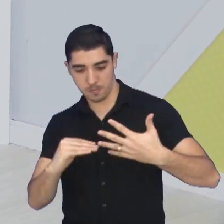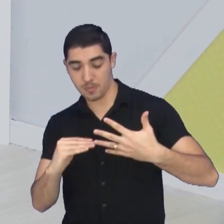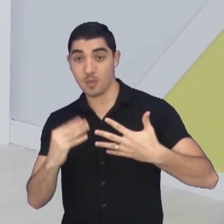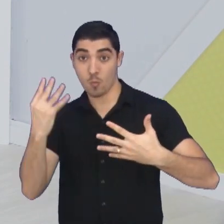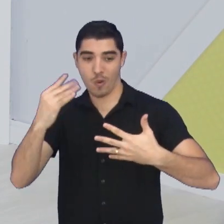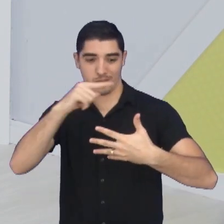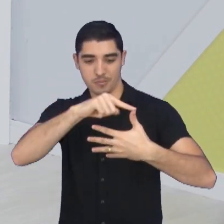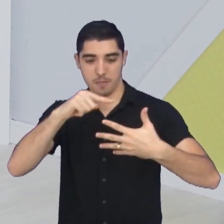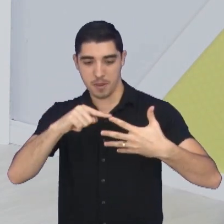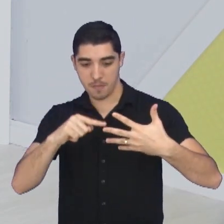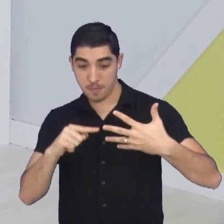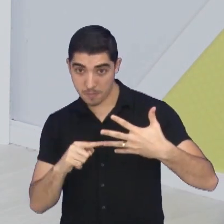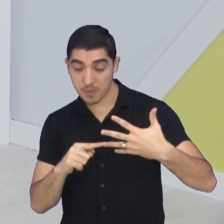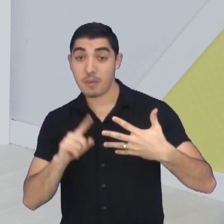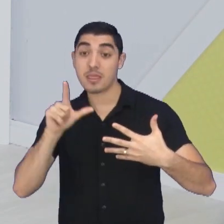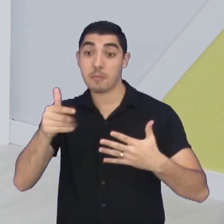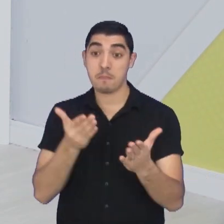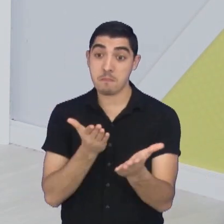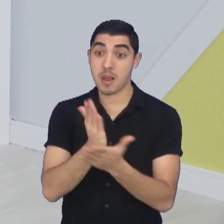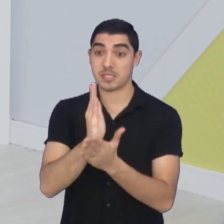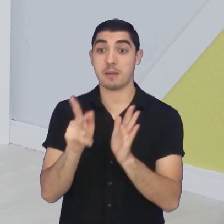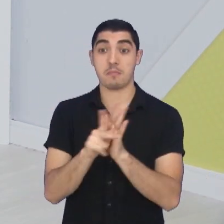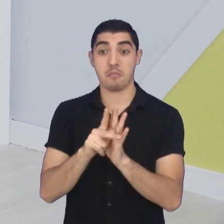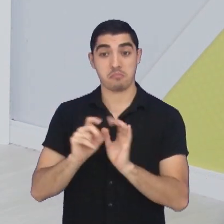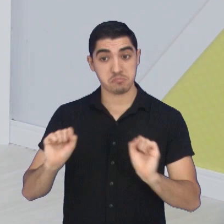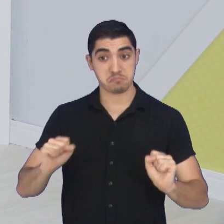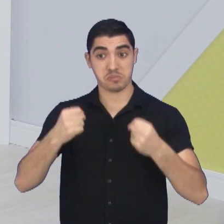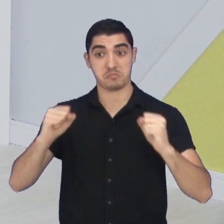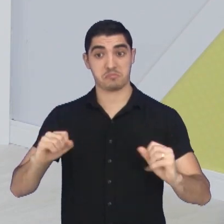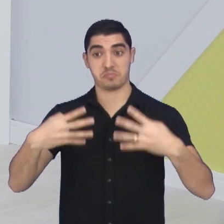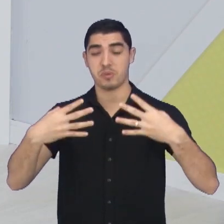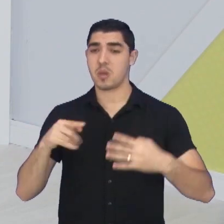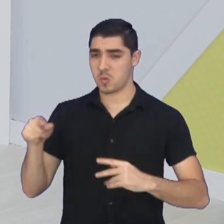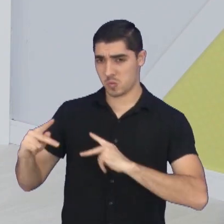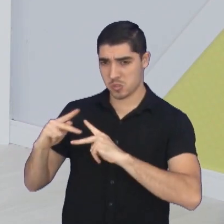para depois ir para os playoffs. O São José com plenas condições de avançar para a fase de playoffs.